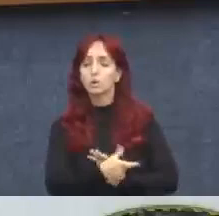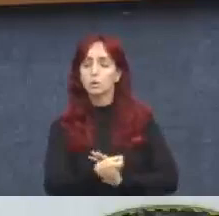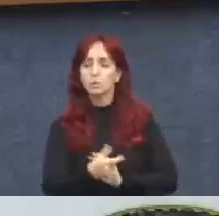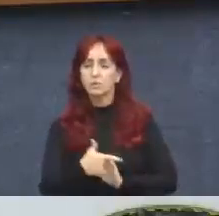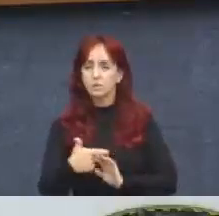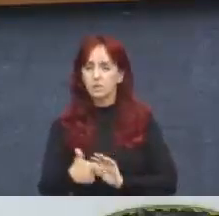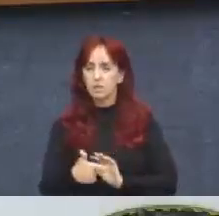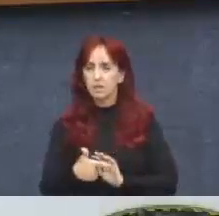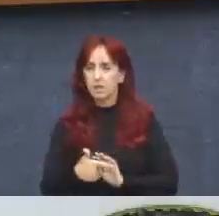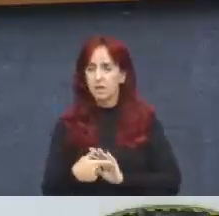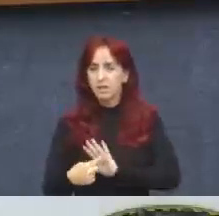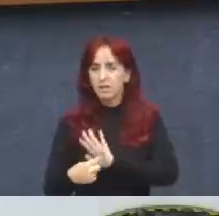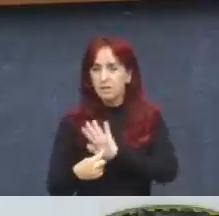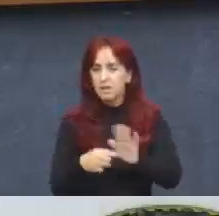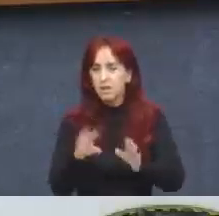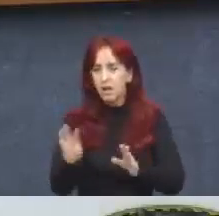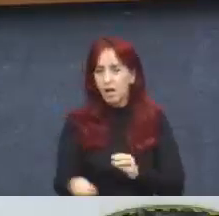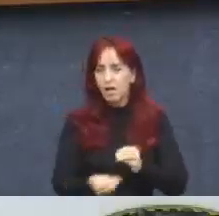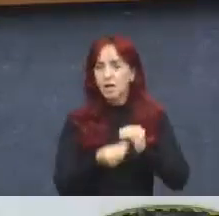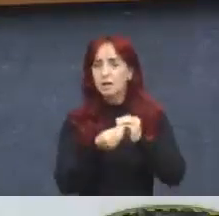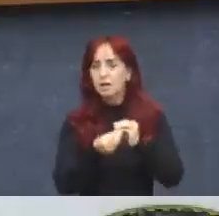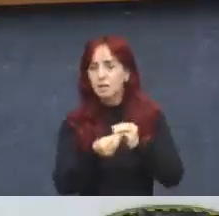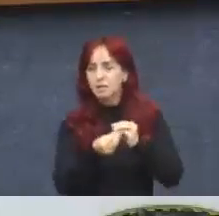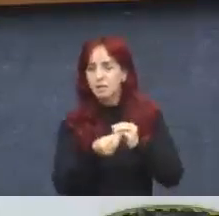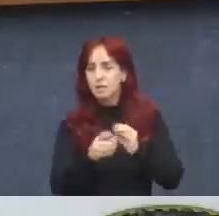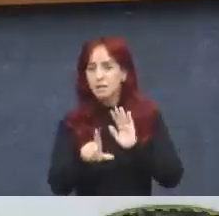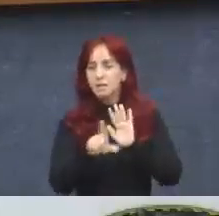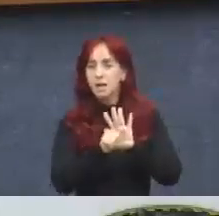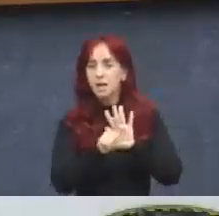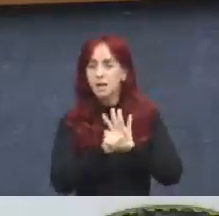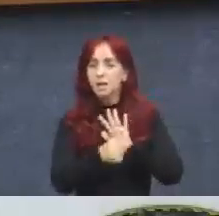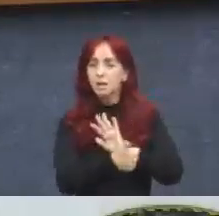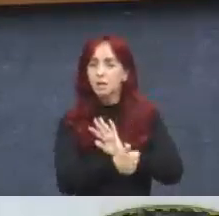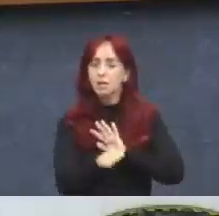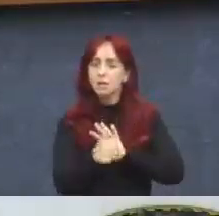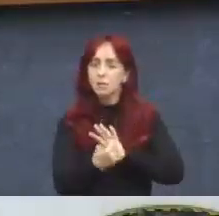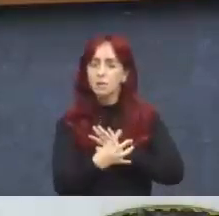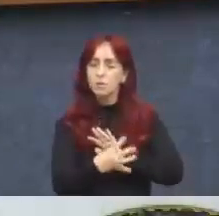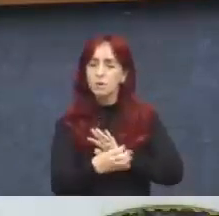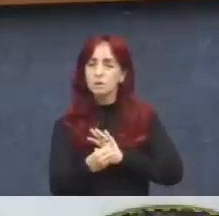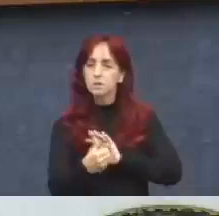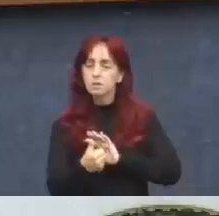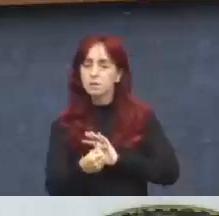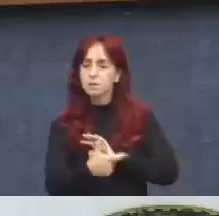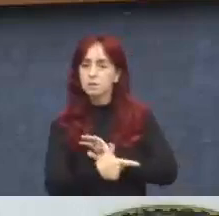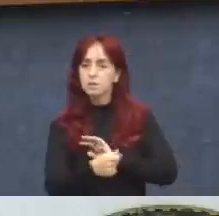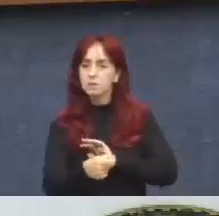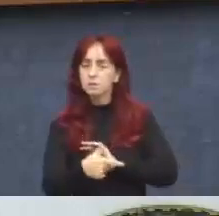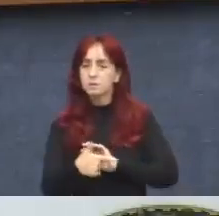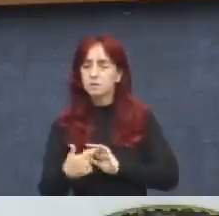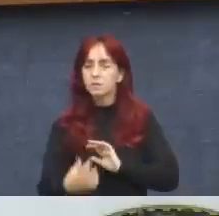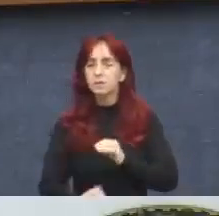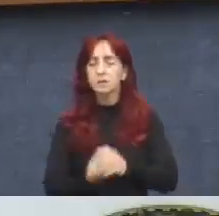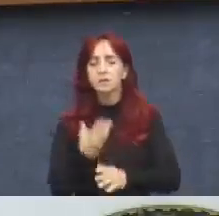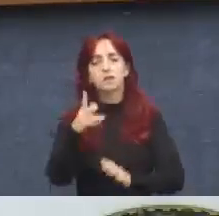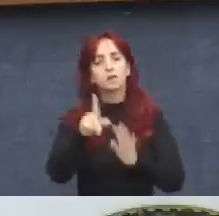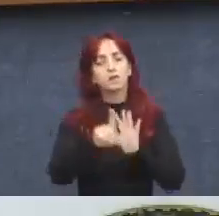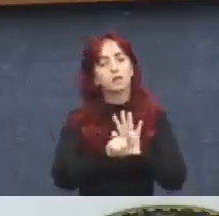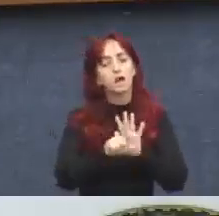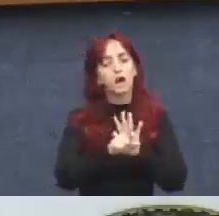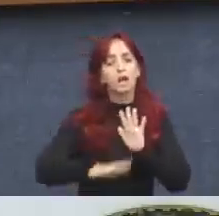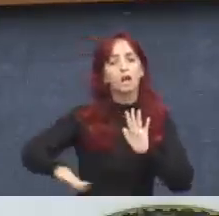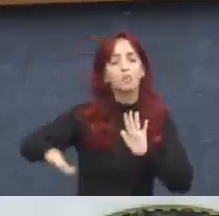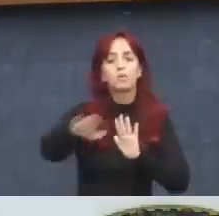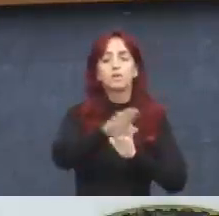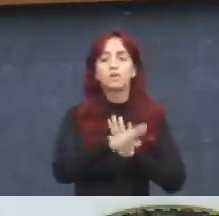segundo turno, acrescenta dispositivo à lei 11.416 de 2022, que institui a lei municipal de